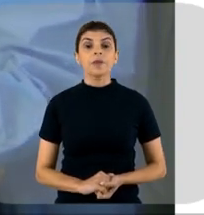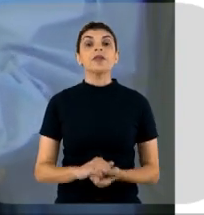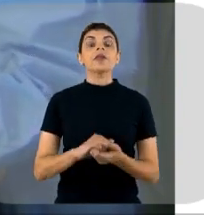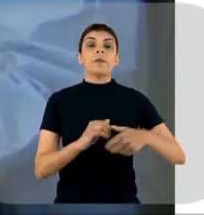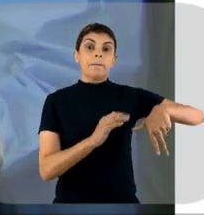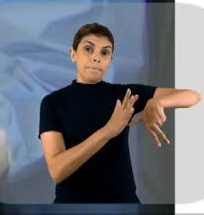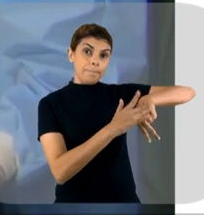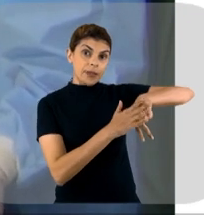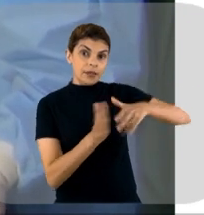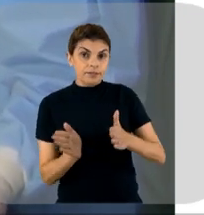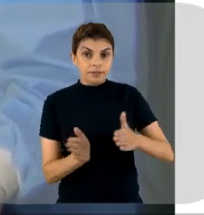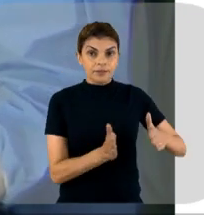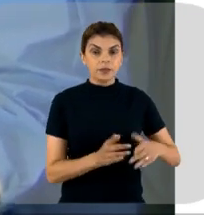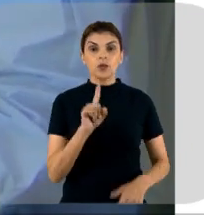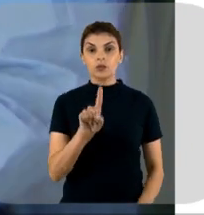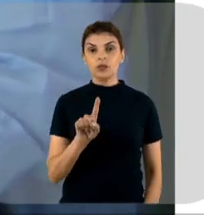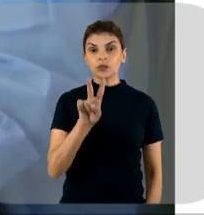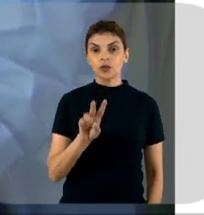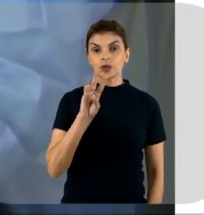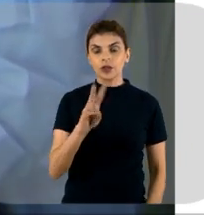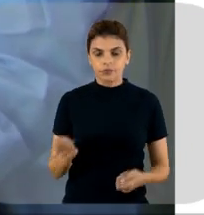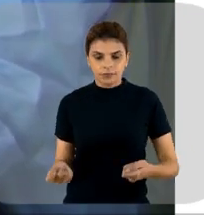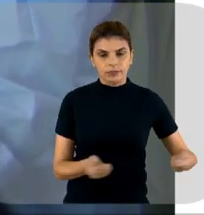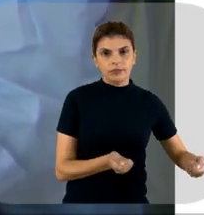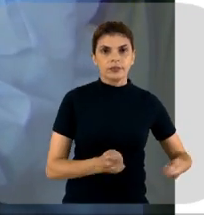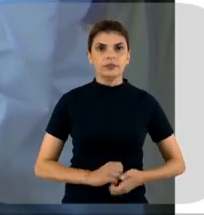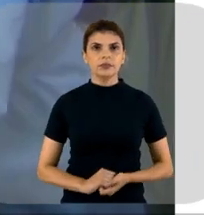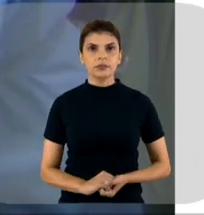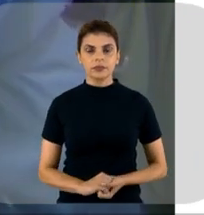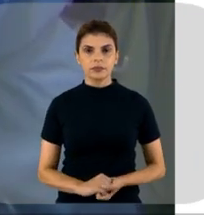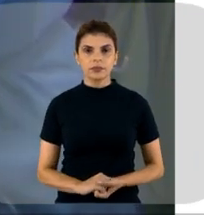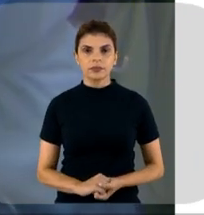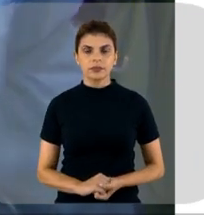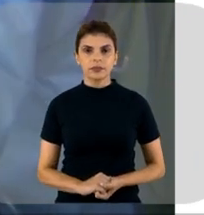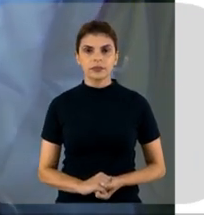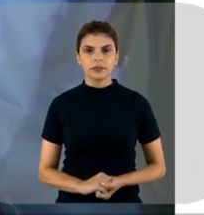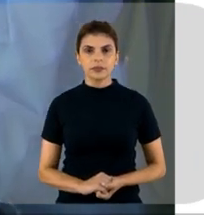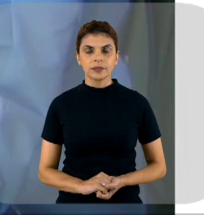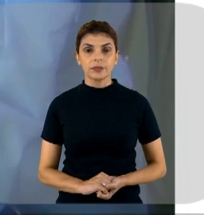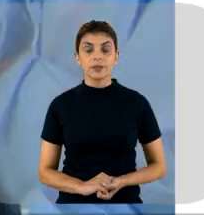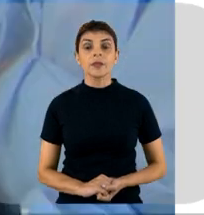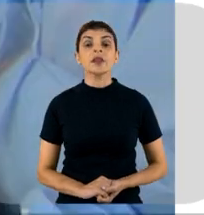Vamos puxar o paciente para o meio da cama. Um, dois, três.